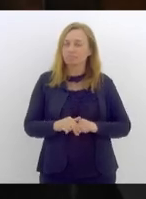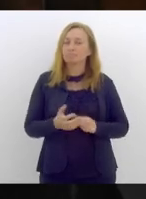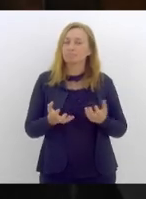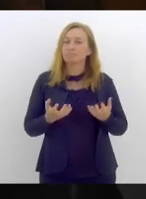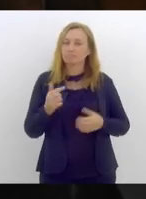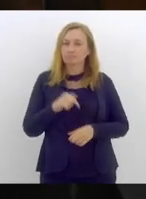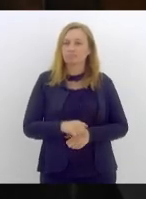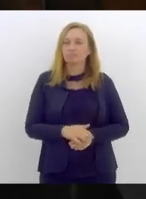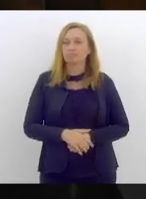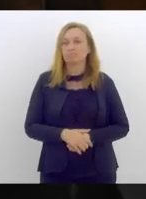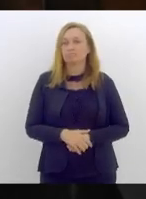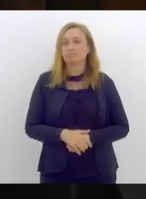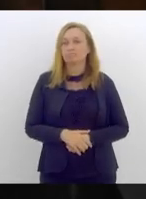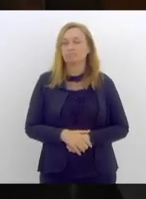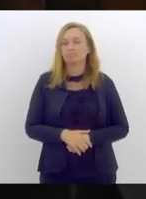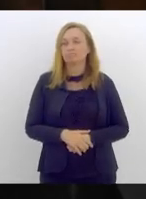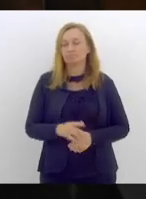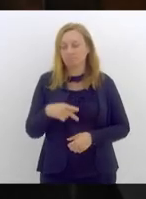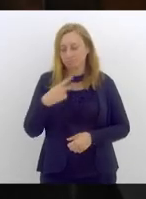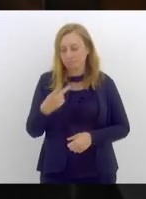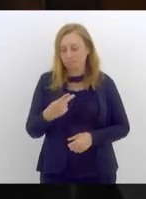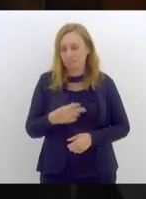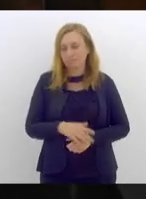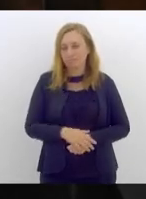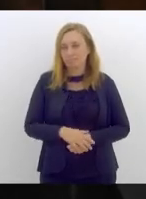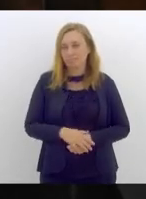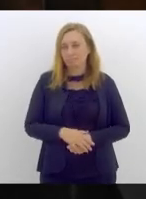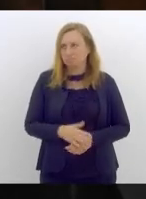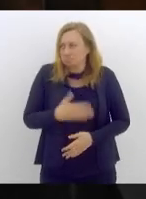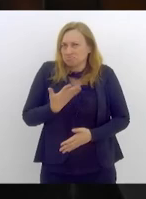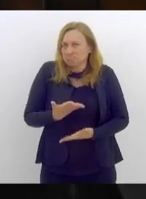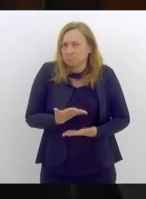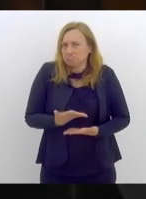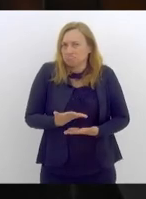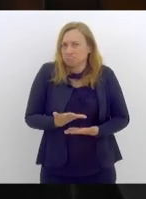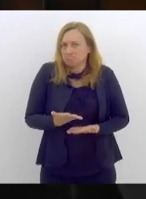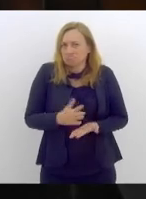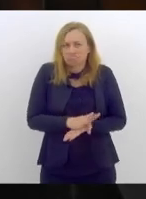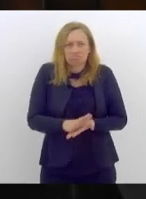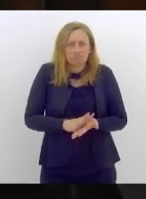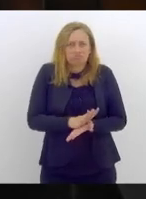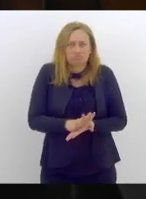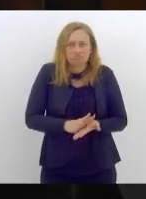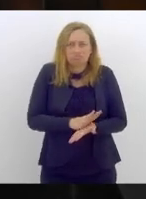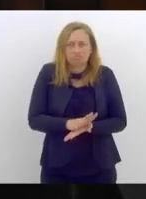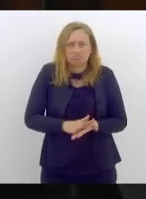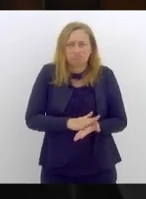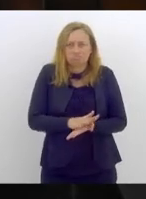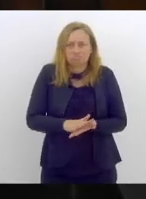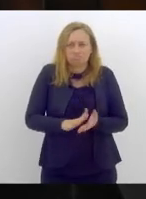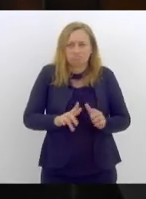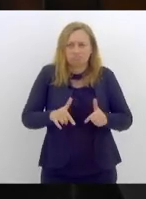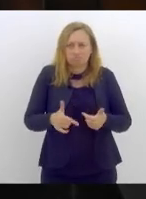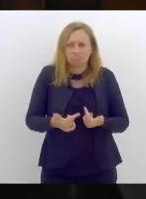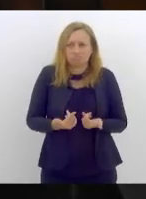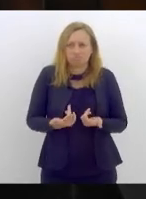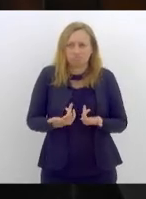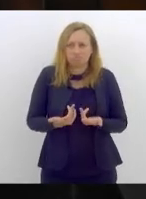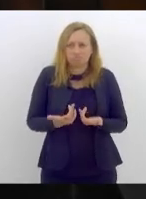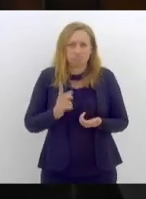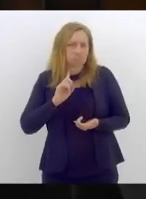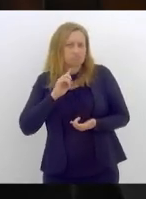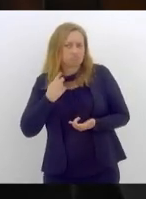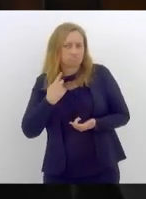aqui fazer essa manifestação não me surpreendem em nada essas atitudes de melar o jogo